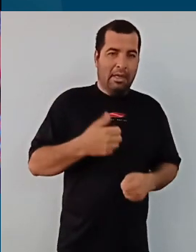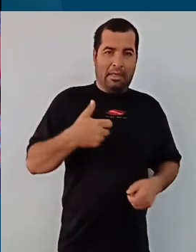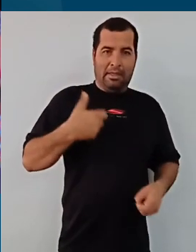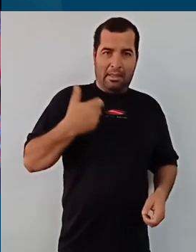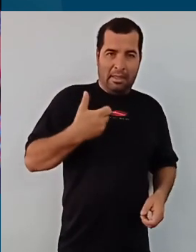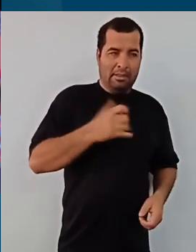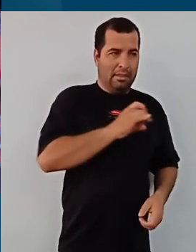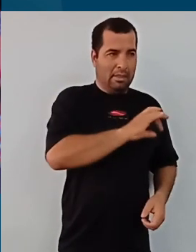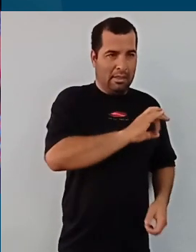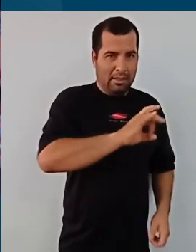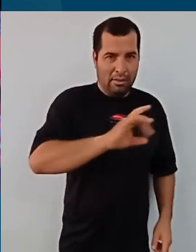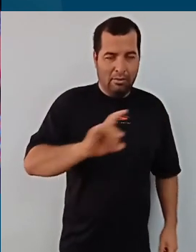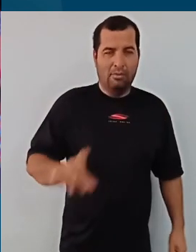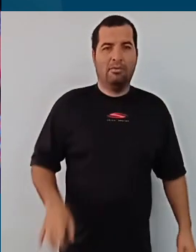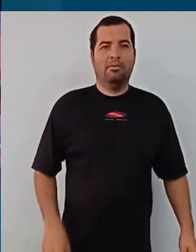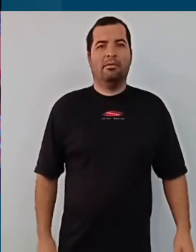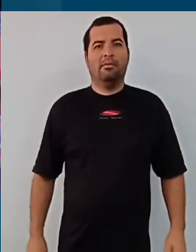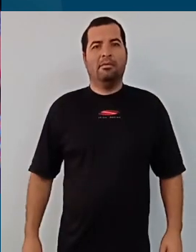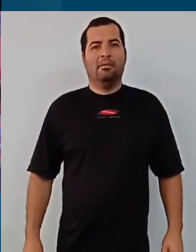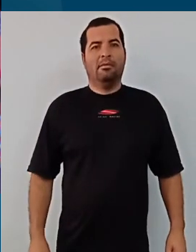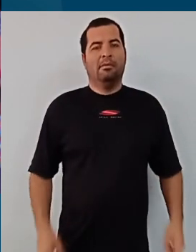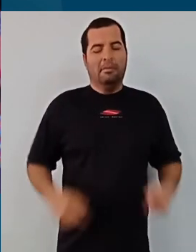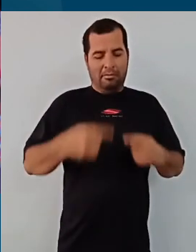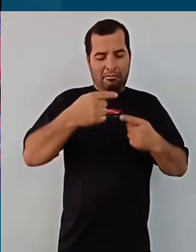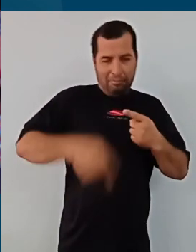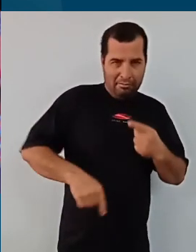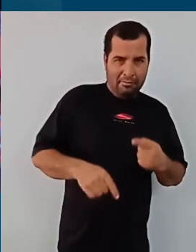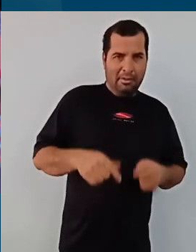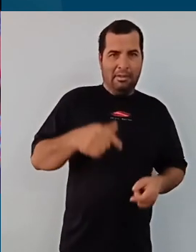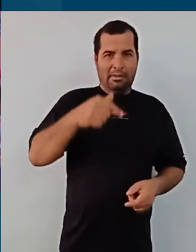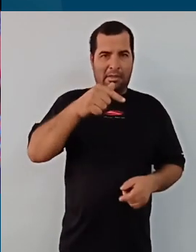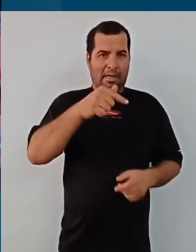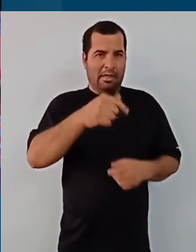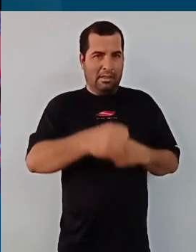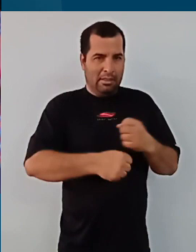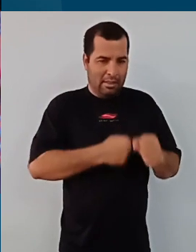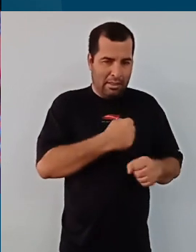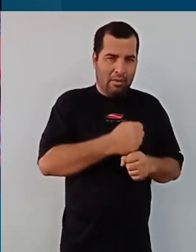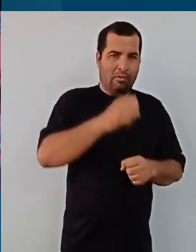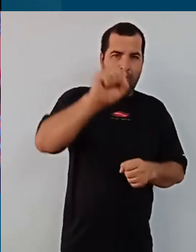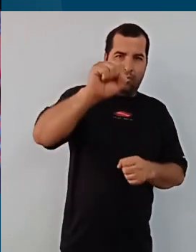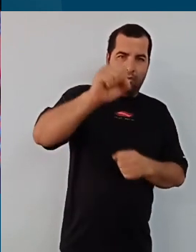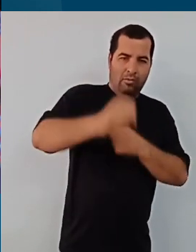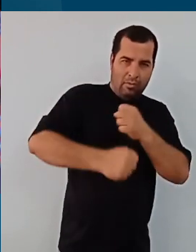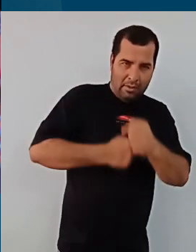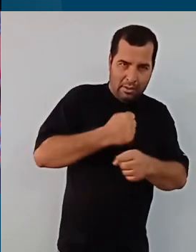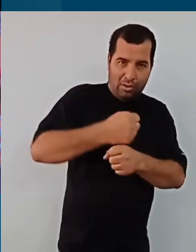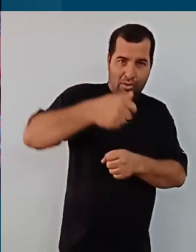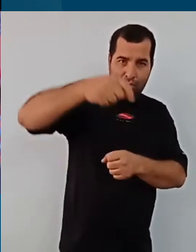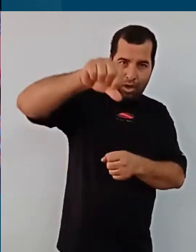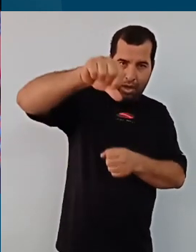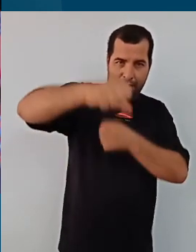sentido cognitivo, sem essa ruptura, 7 anos, 8 anos, 9 anos, assim por diante.